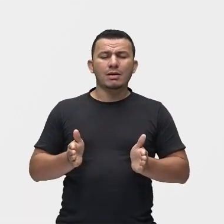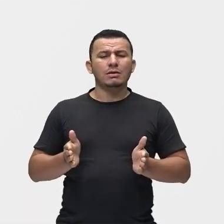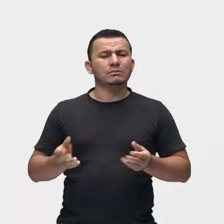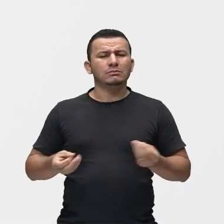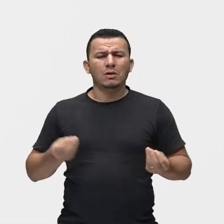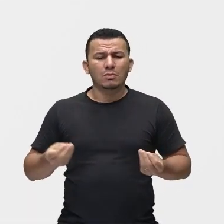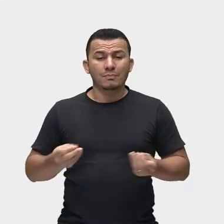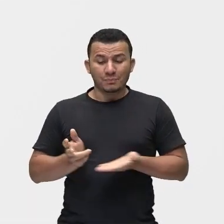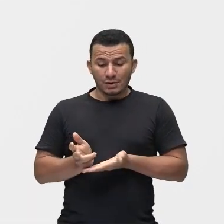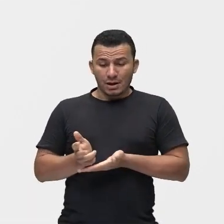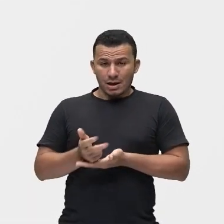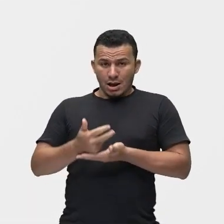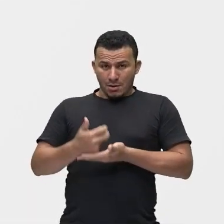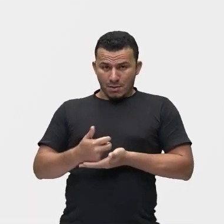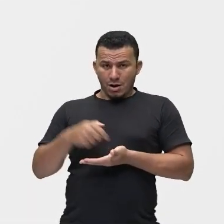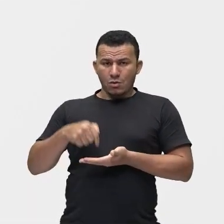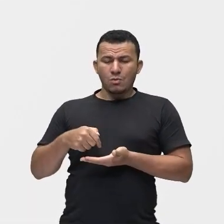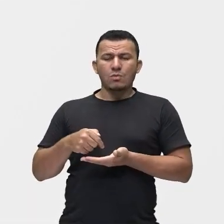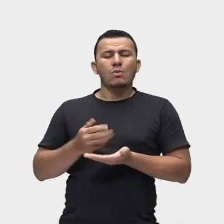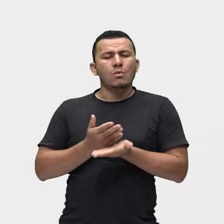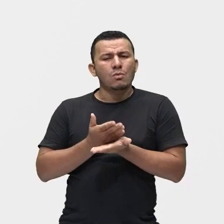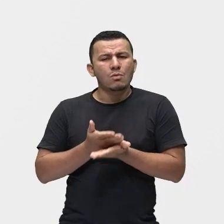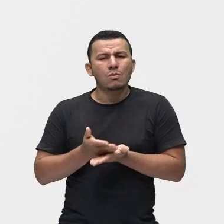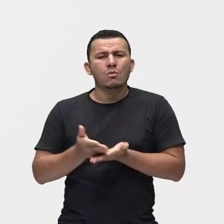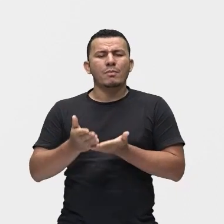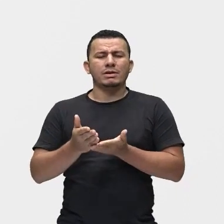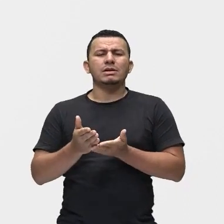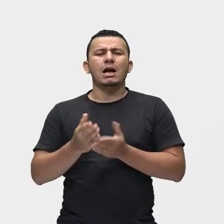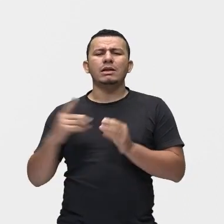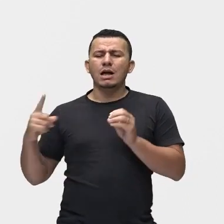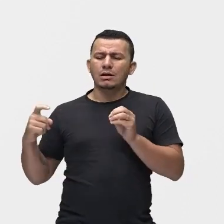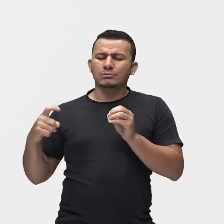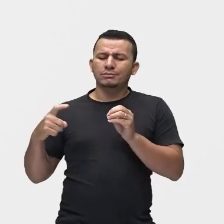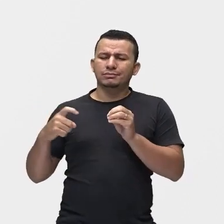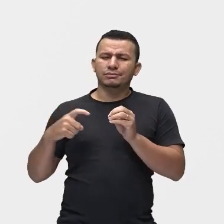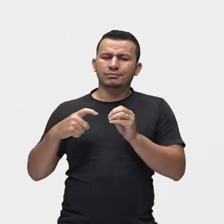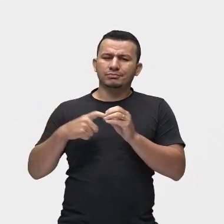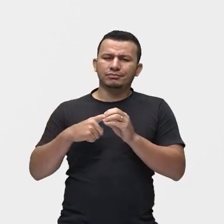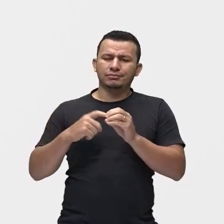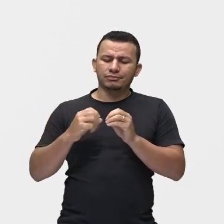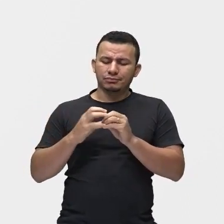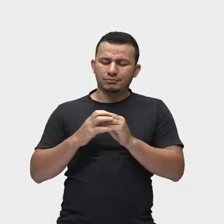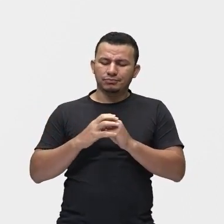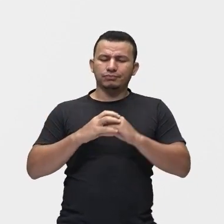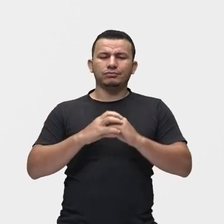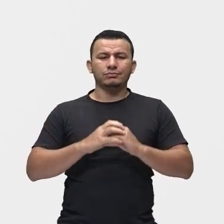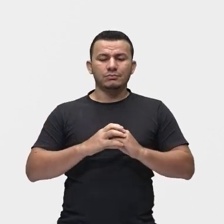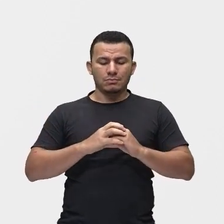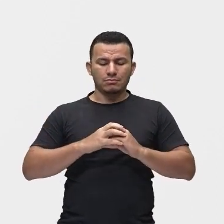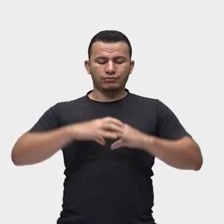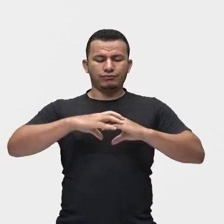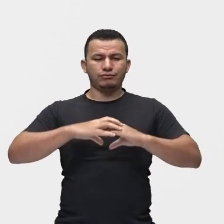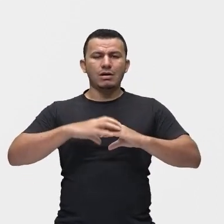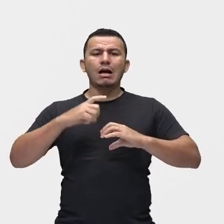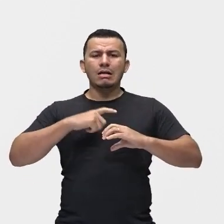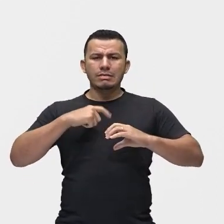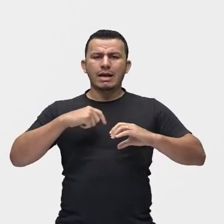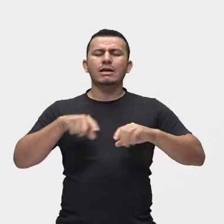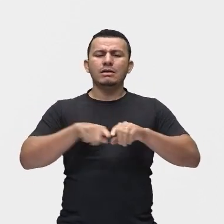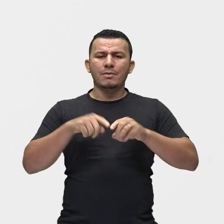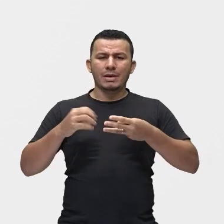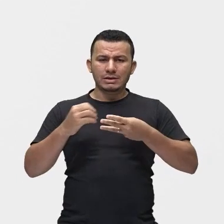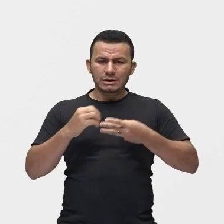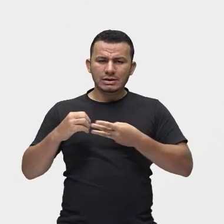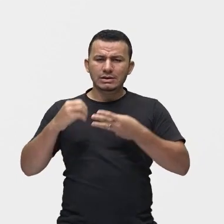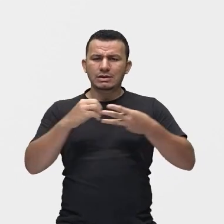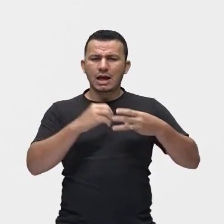o embrião humano começa com a formação do zigoto, que após passar por muitas divisões celulares,